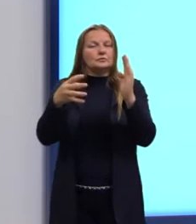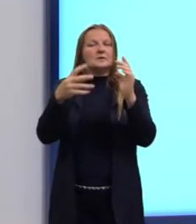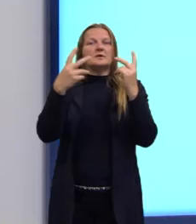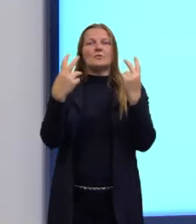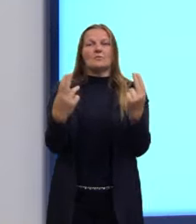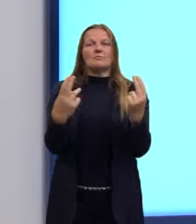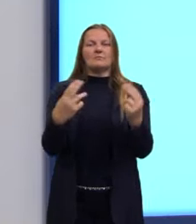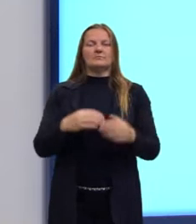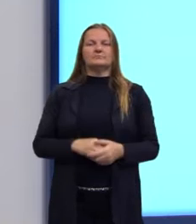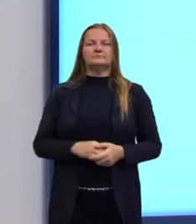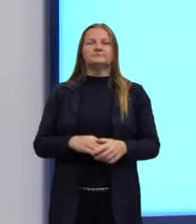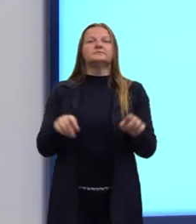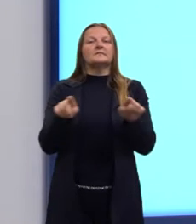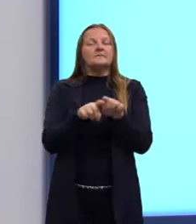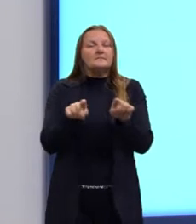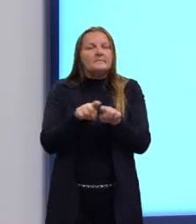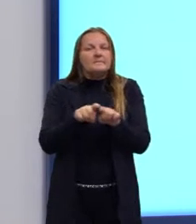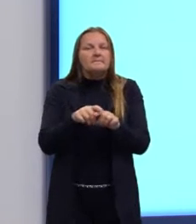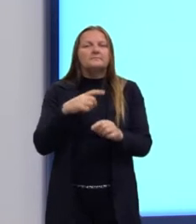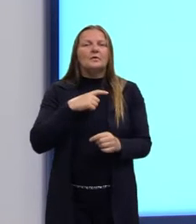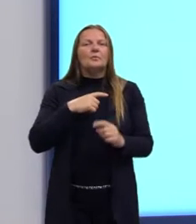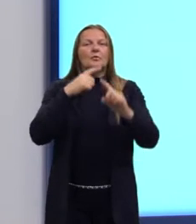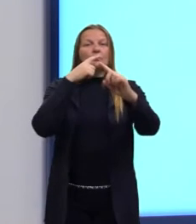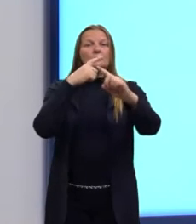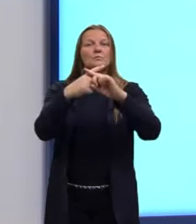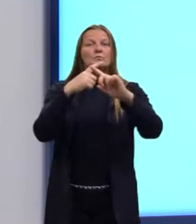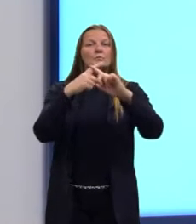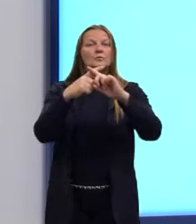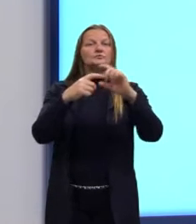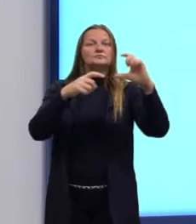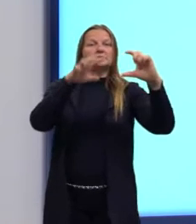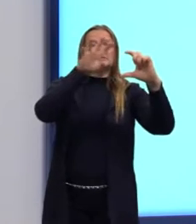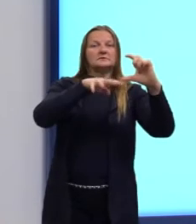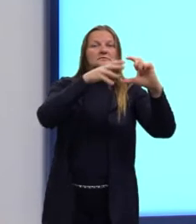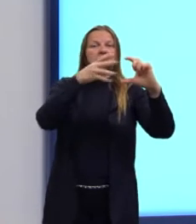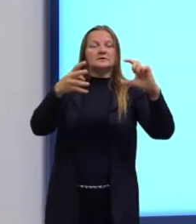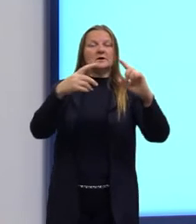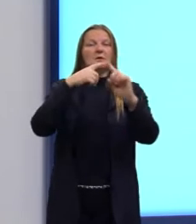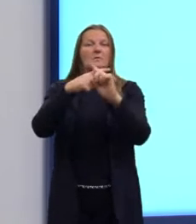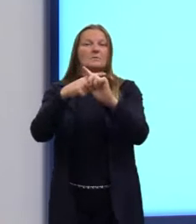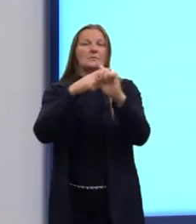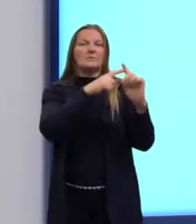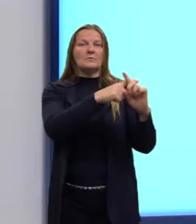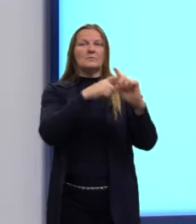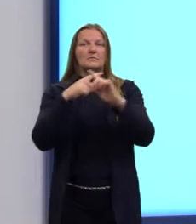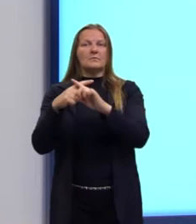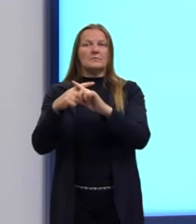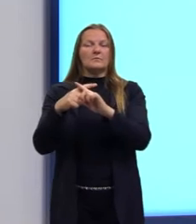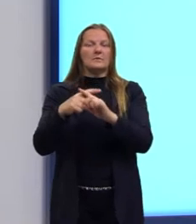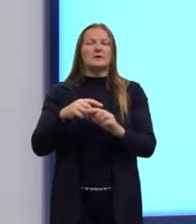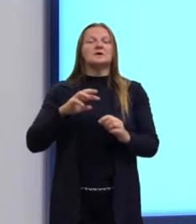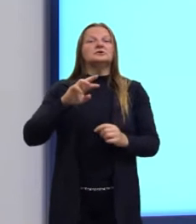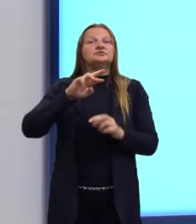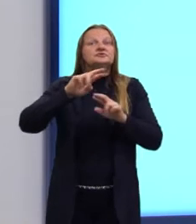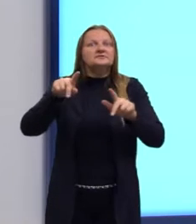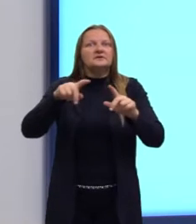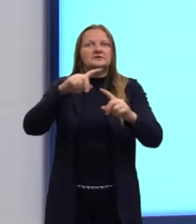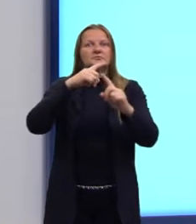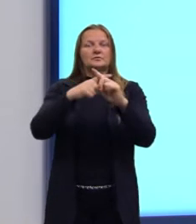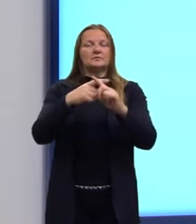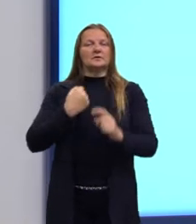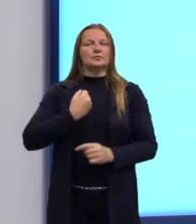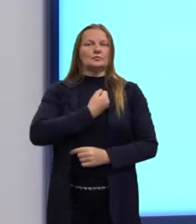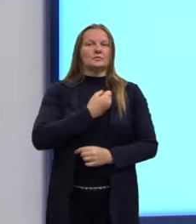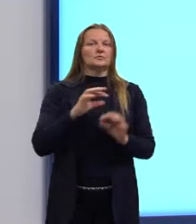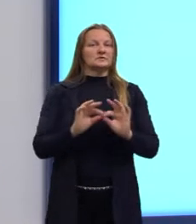Outro fator muito importante é multiplicação de matrizes Ela é bem diferente da multiplicação de números